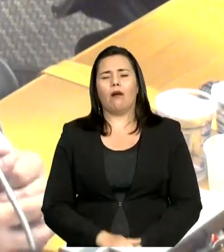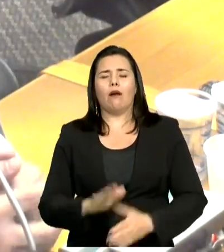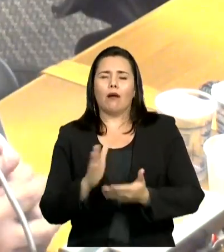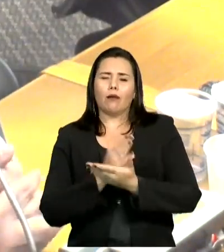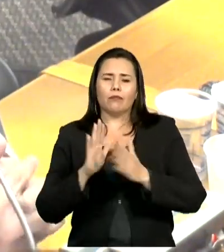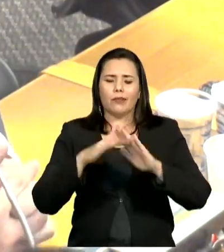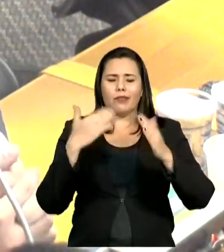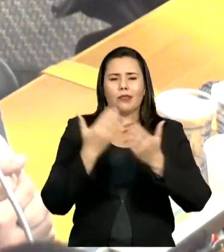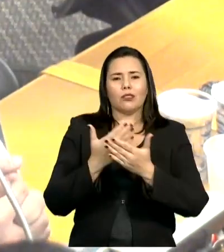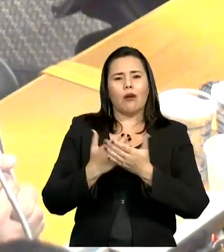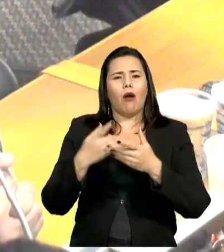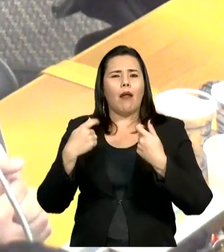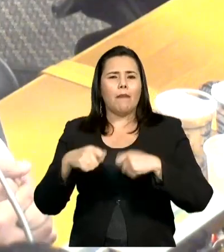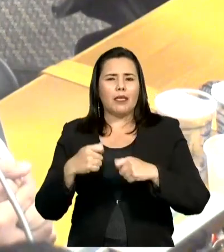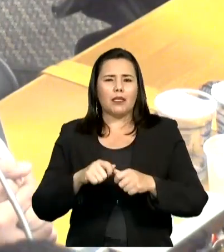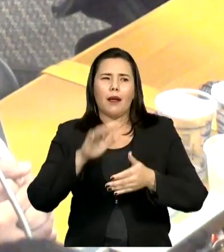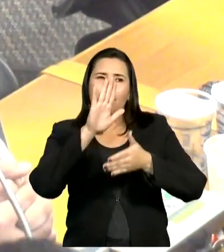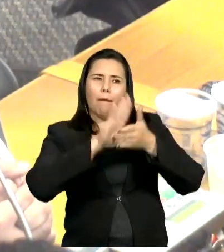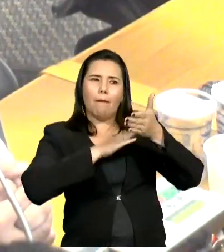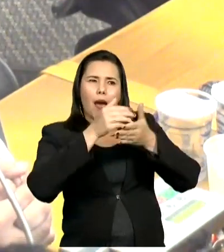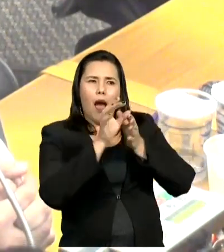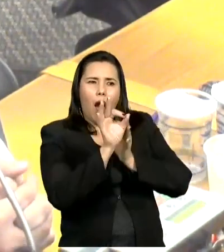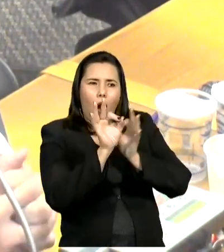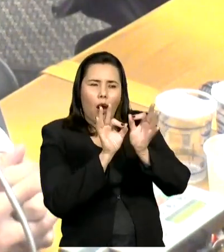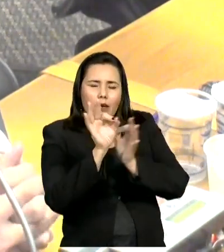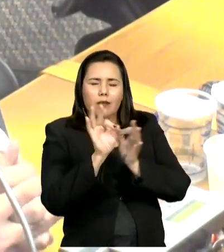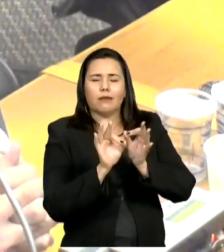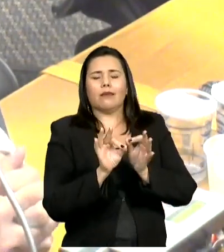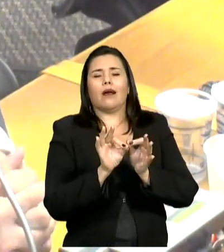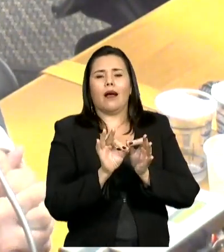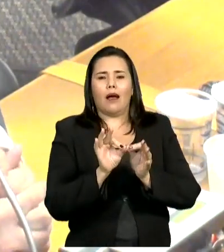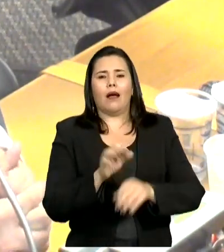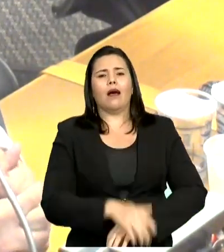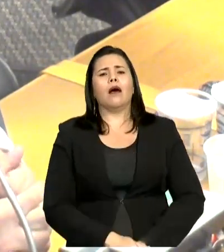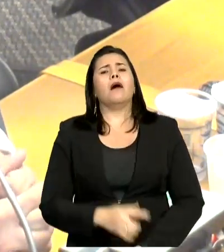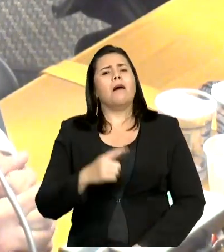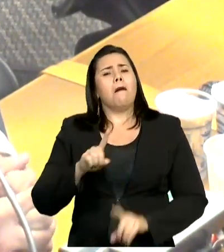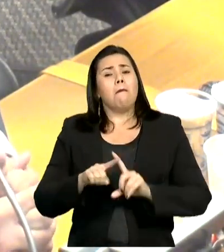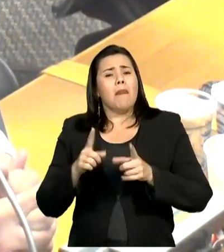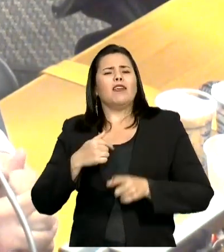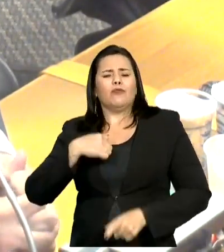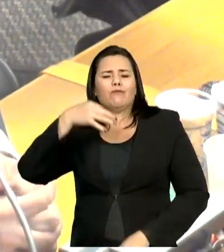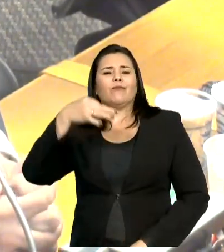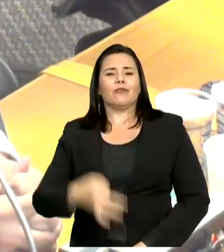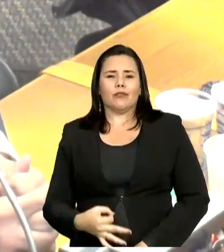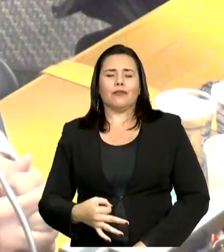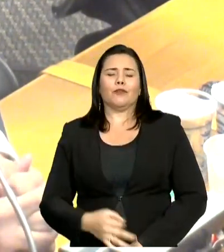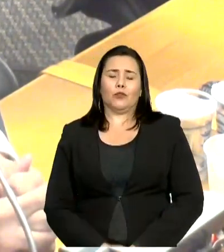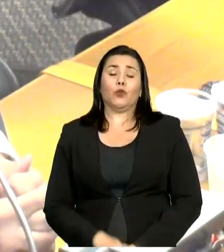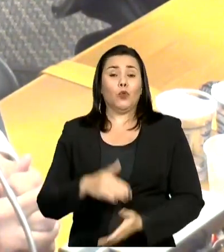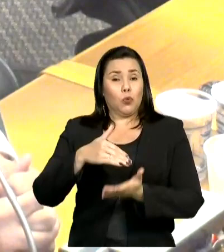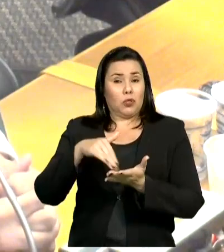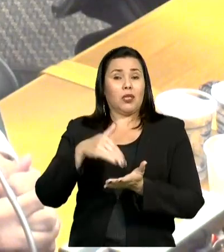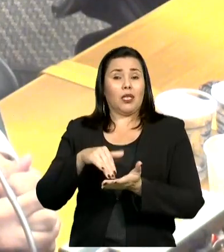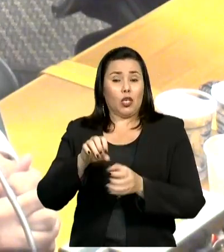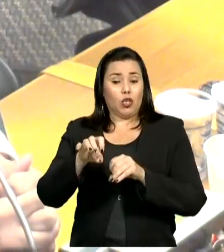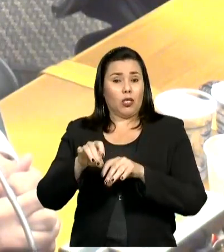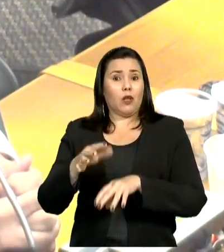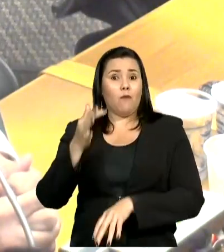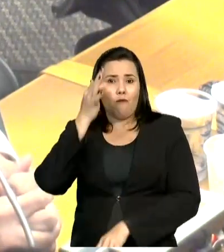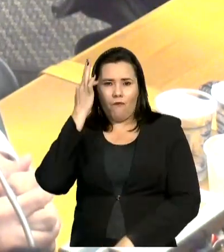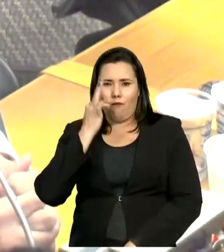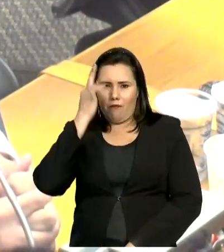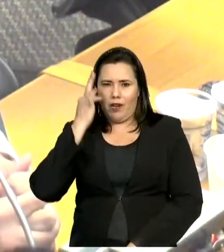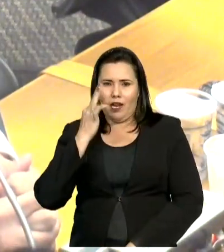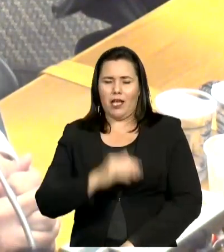as últimas reformas já foram feitas há algum tempo, e eu tenho convicção que o nosso secretário Felipe Camarão, dialogando sempre com